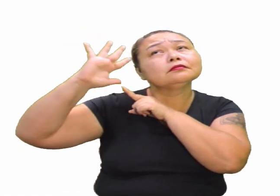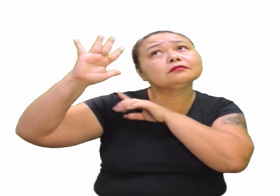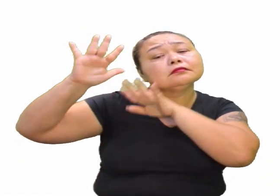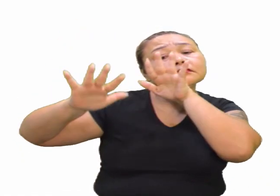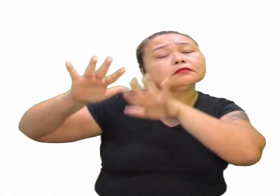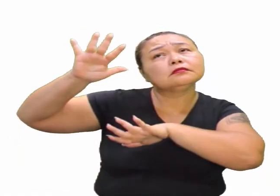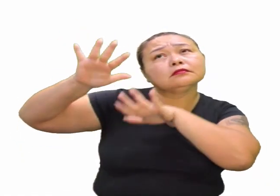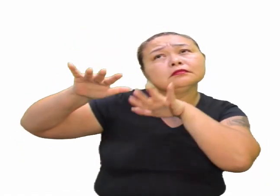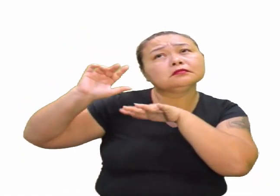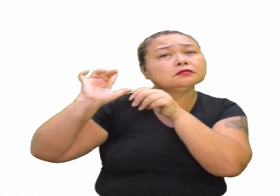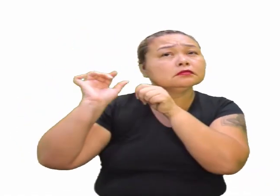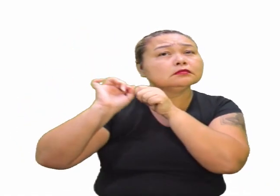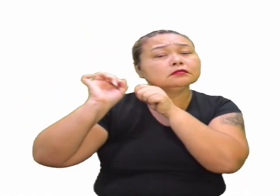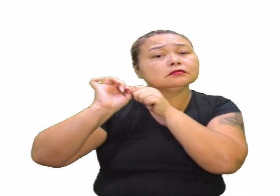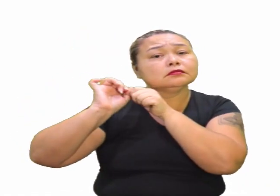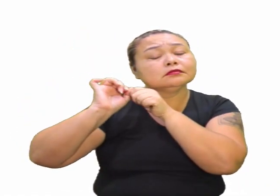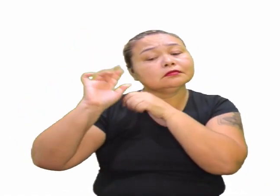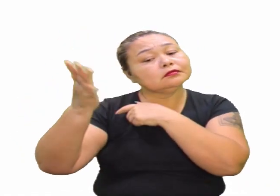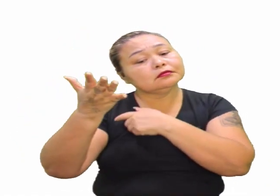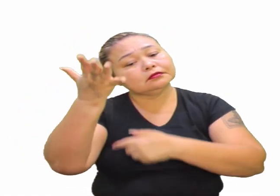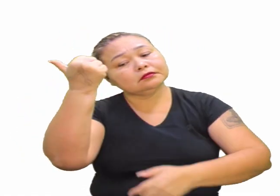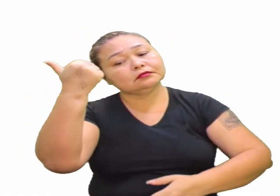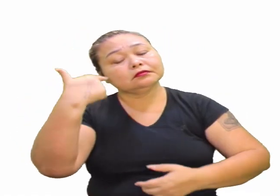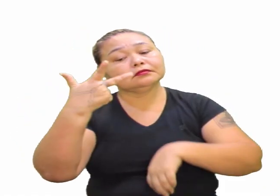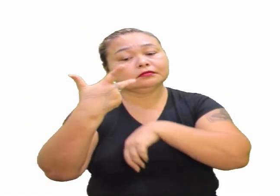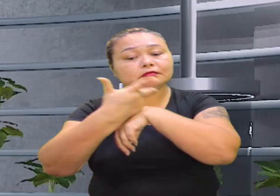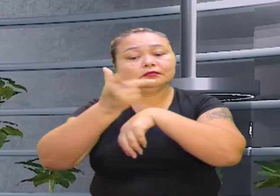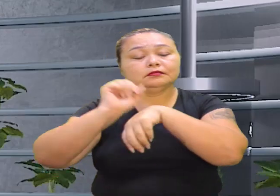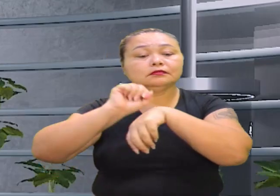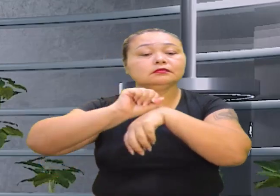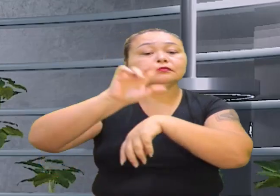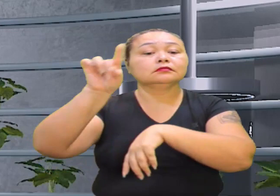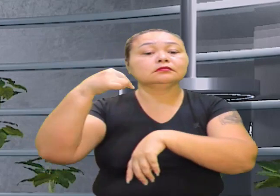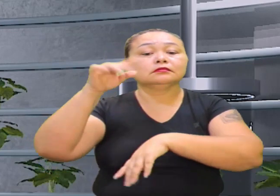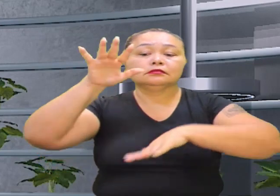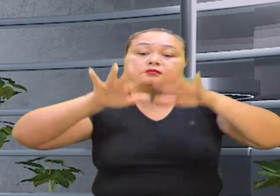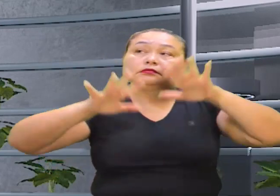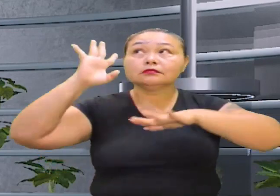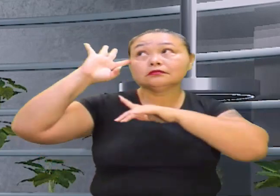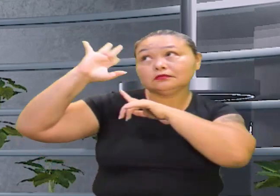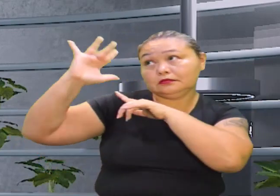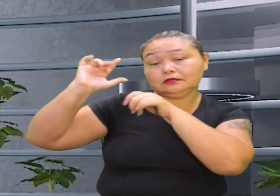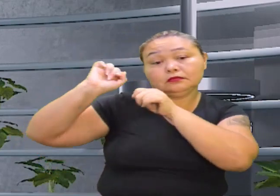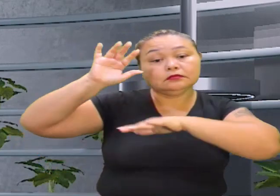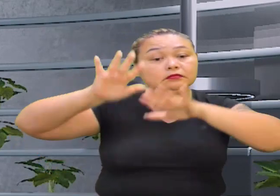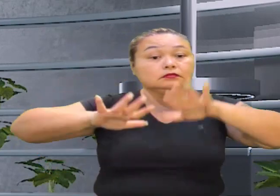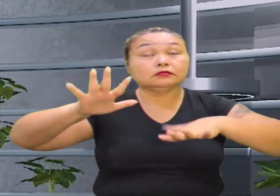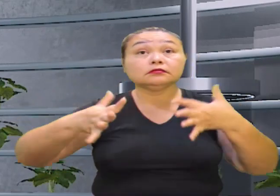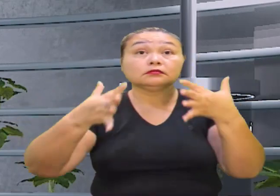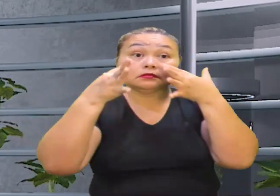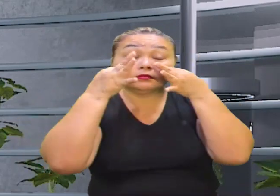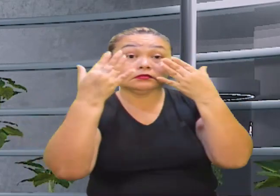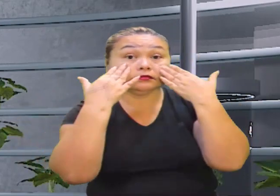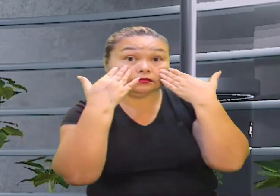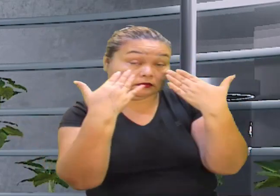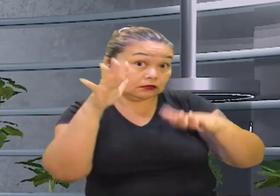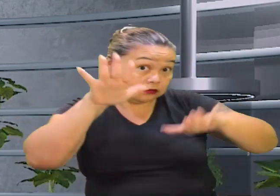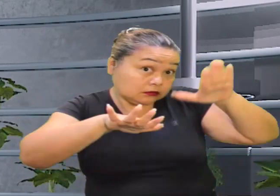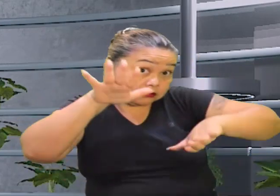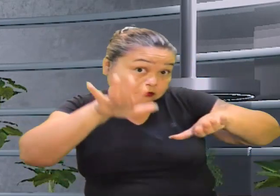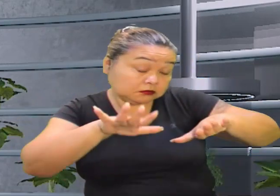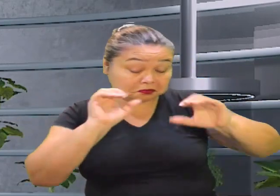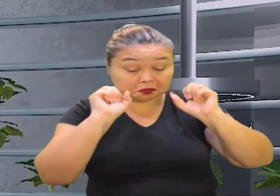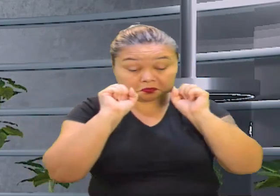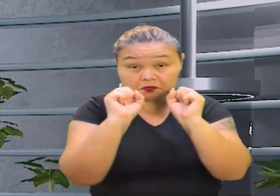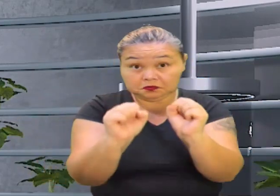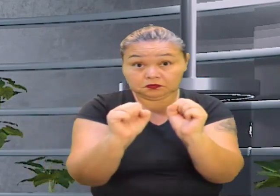dependendo do... Para mim, meu diretor, a teoria, dependendo de novas evidências, ela